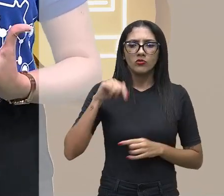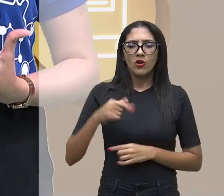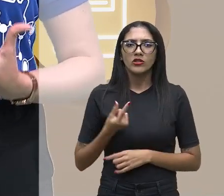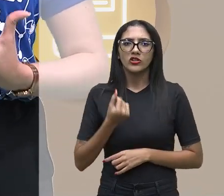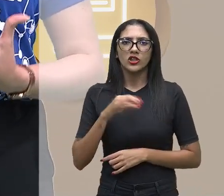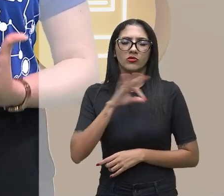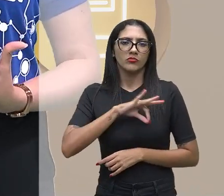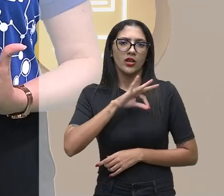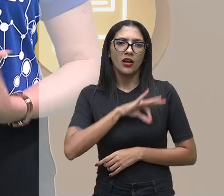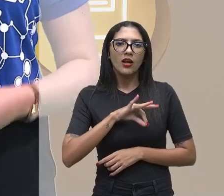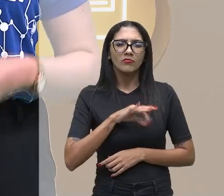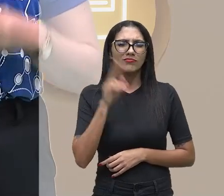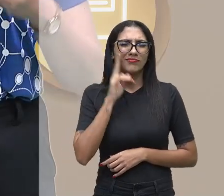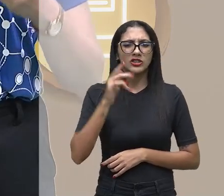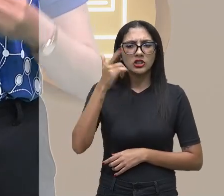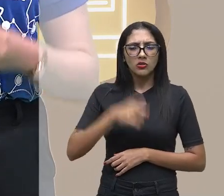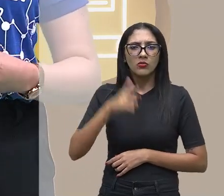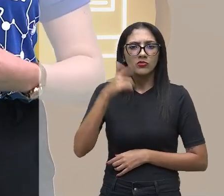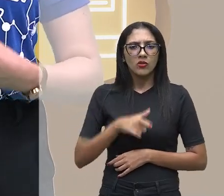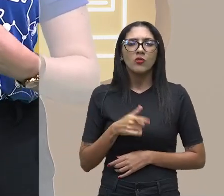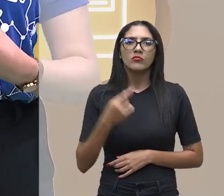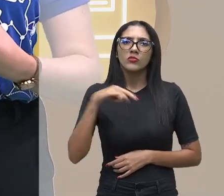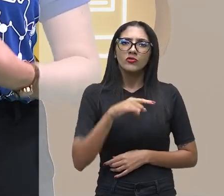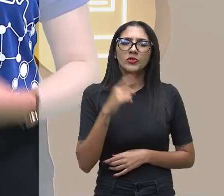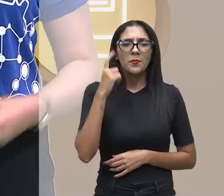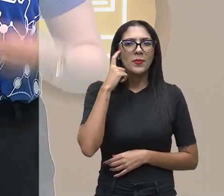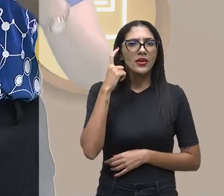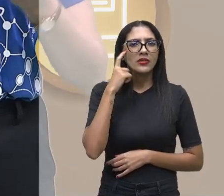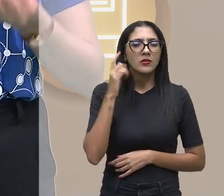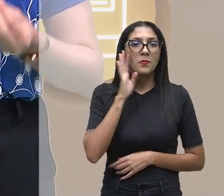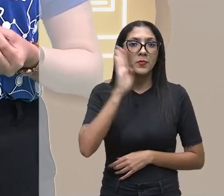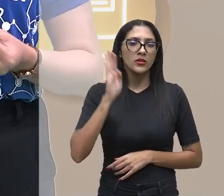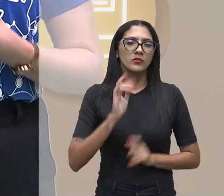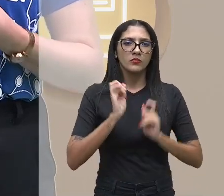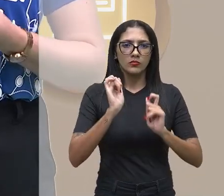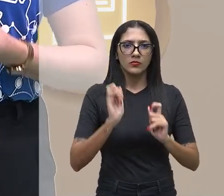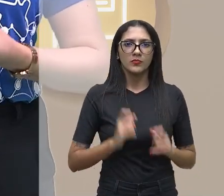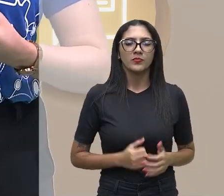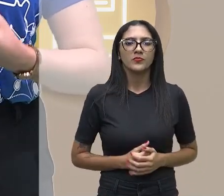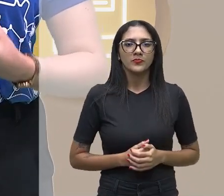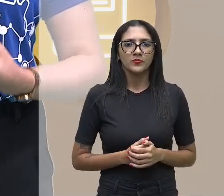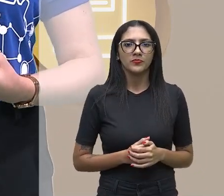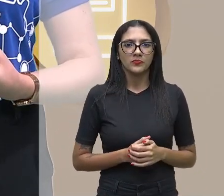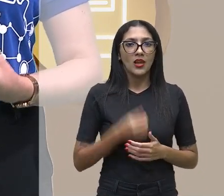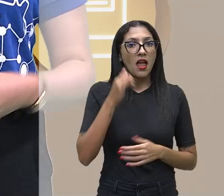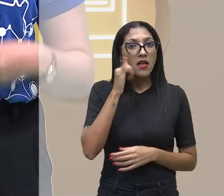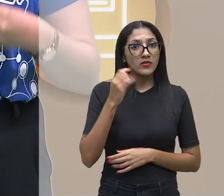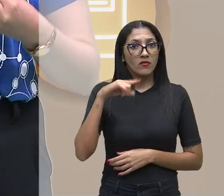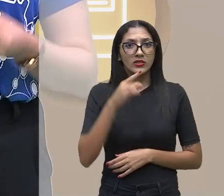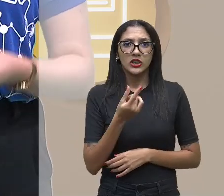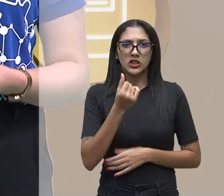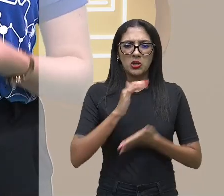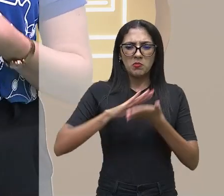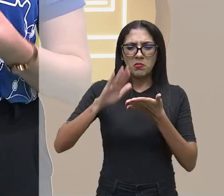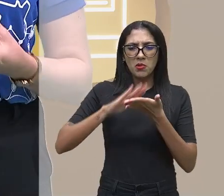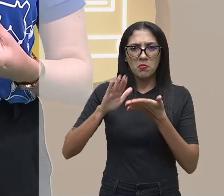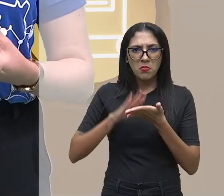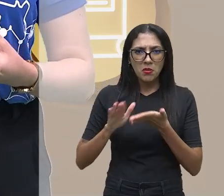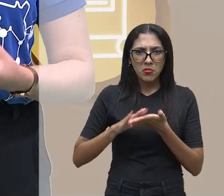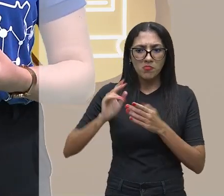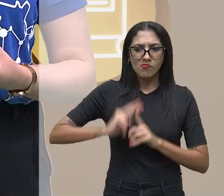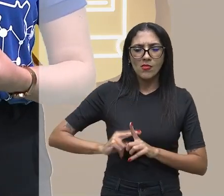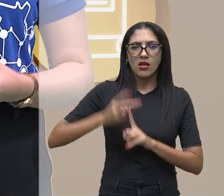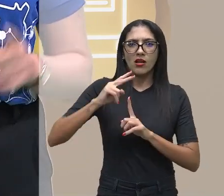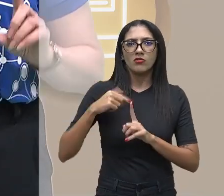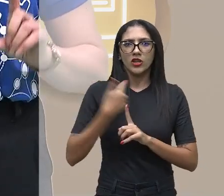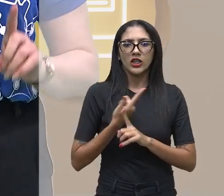é para vocês fixarem. A ideia principal é: não gaste o que você não tem, não gaste mais do